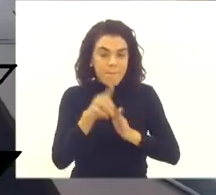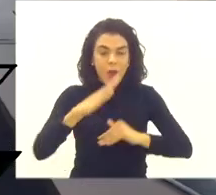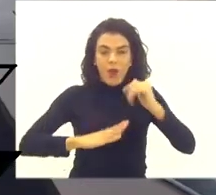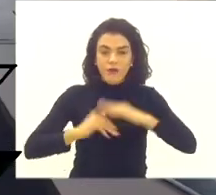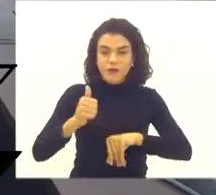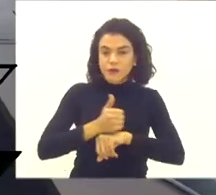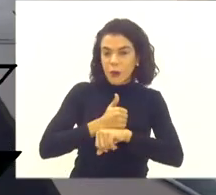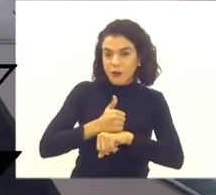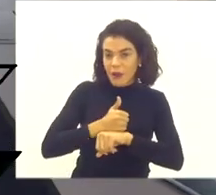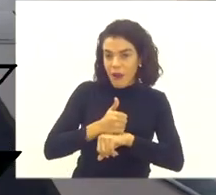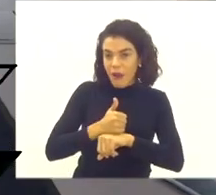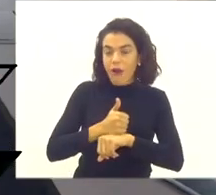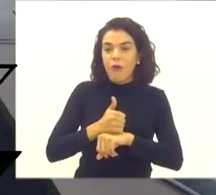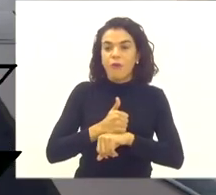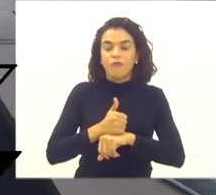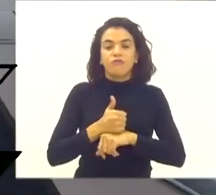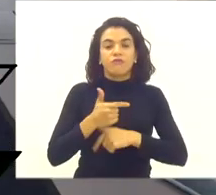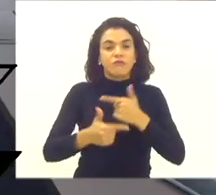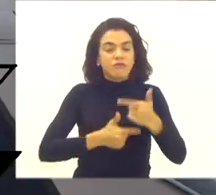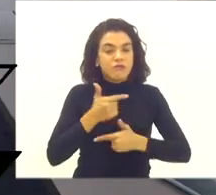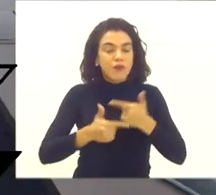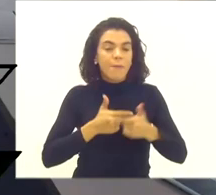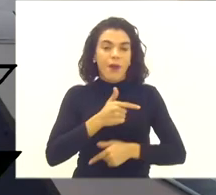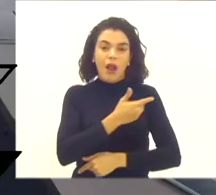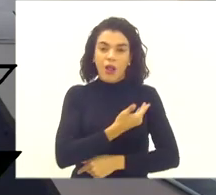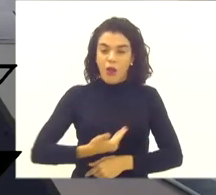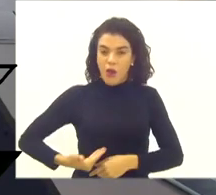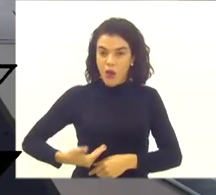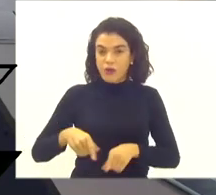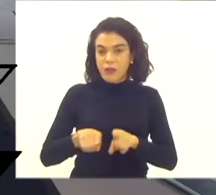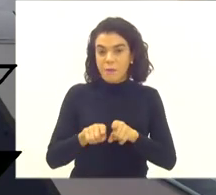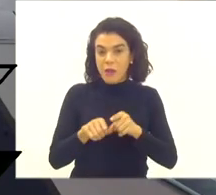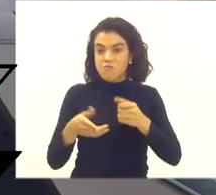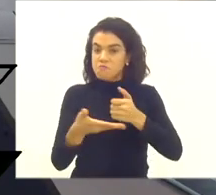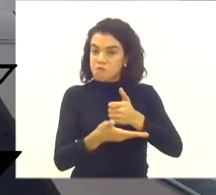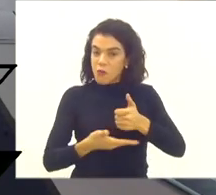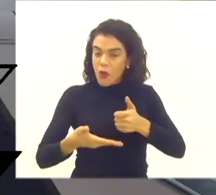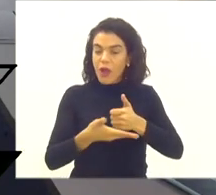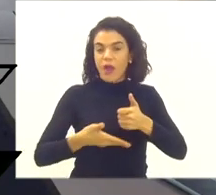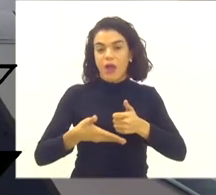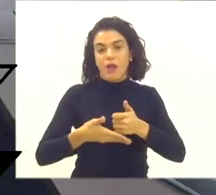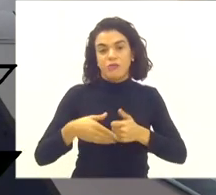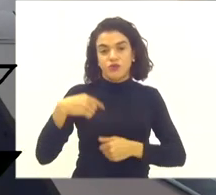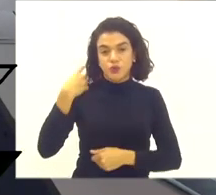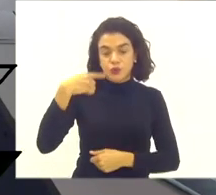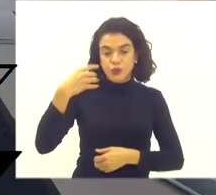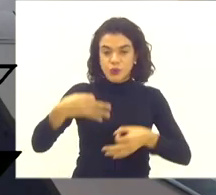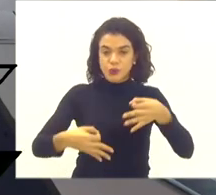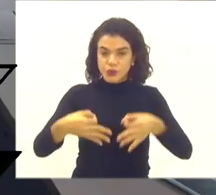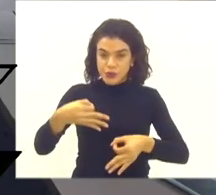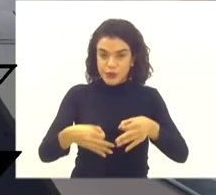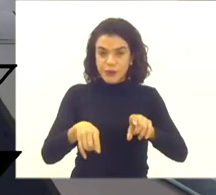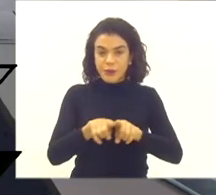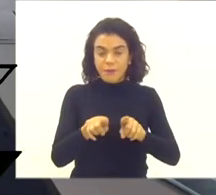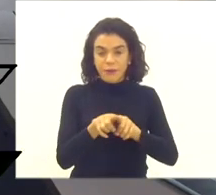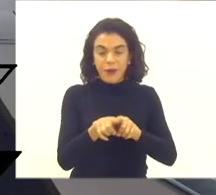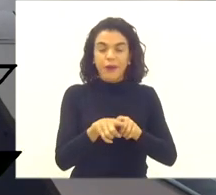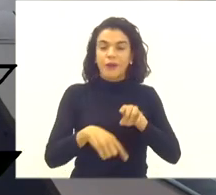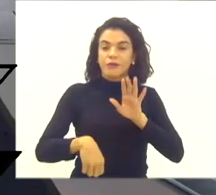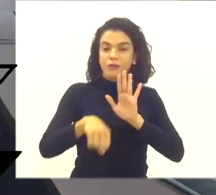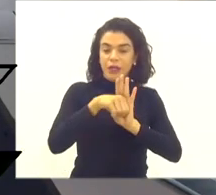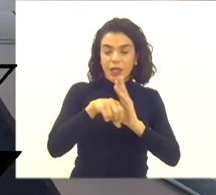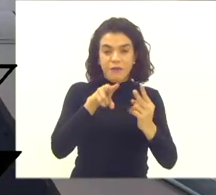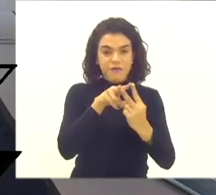órgãos públicos né que detalharam bastante o arcabouço jurídico também do Cyber crimes e da situação da mulher